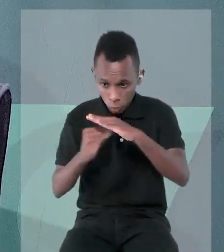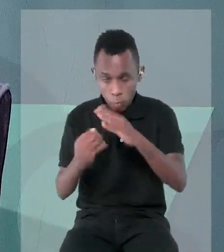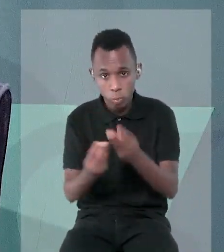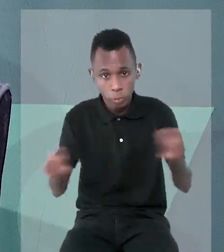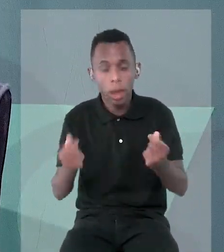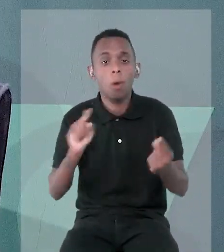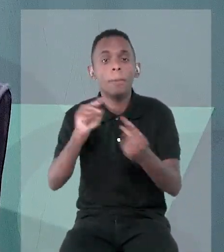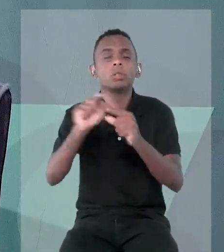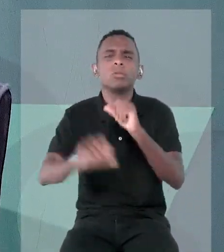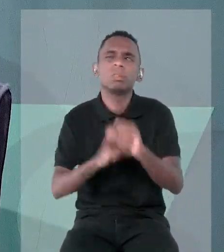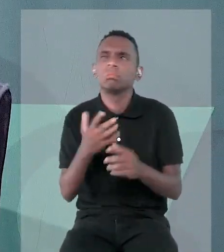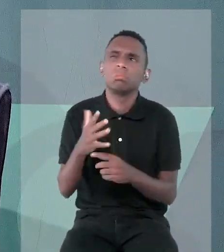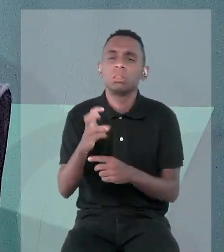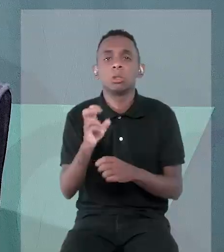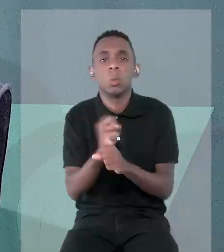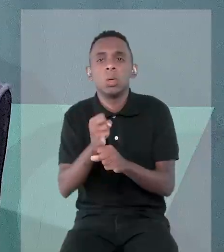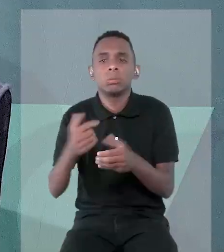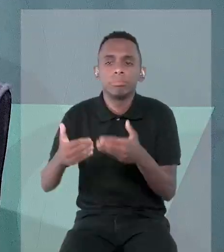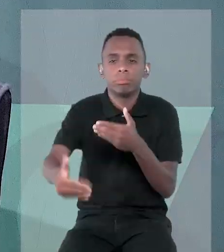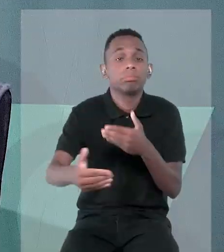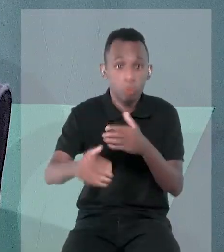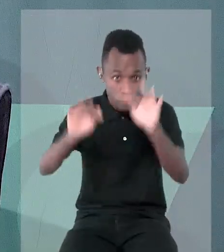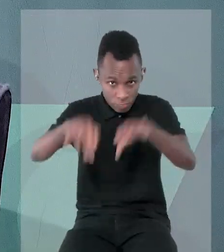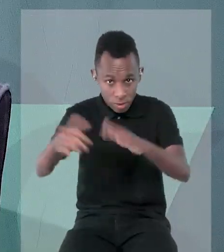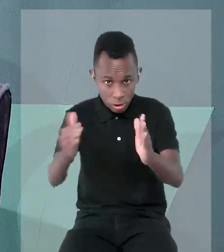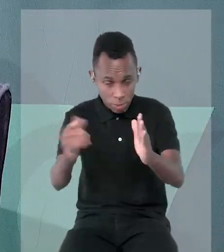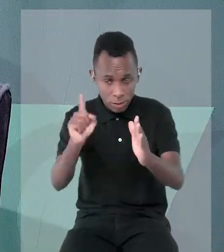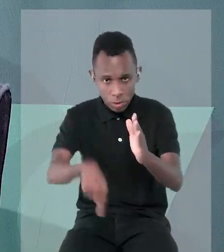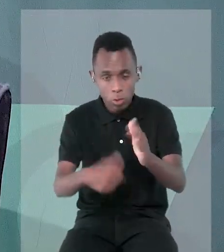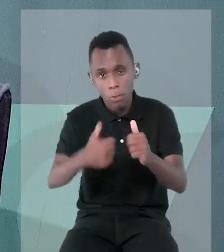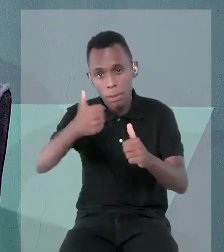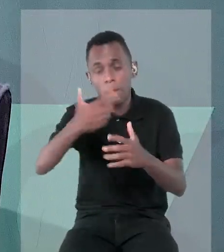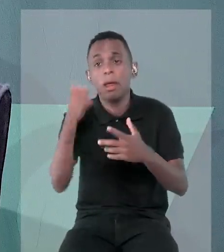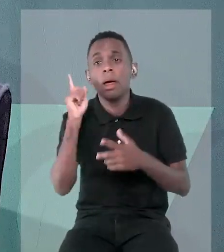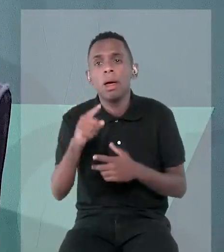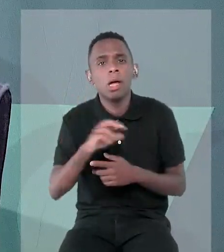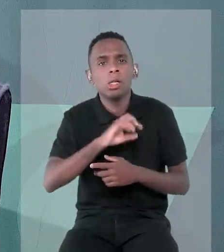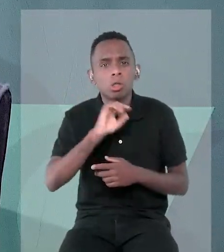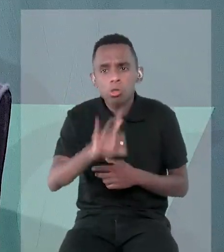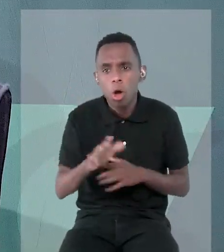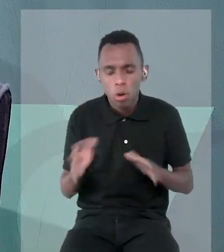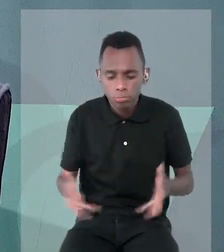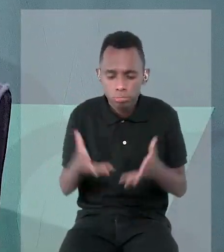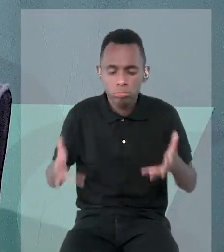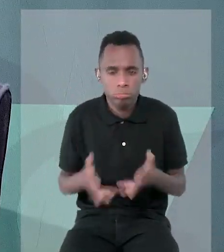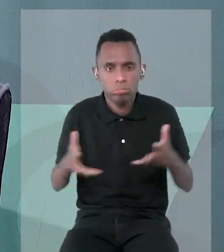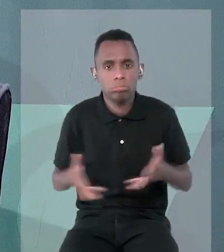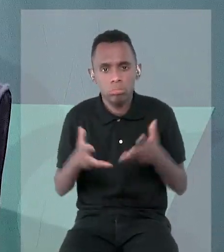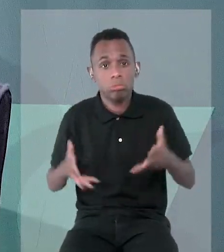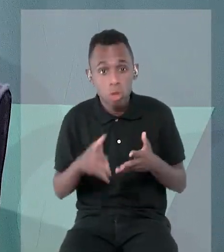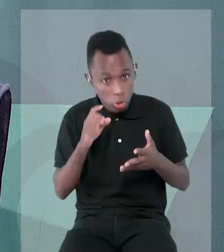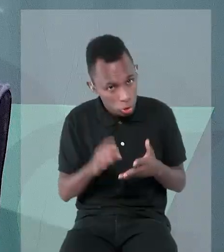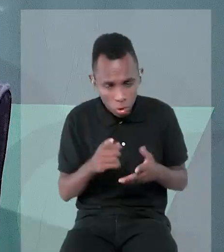que nós calculamos que daqui a 5 anos, no fim dessa primeira fase, nós vamos não mais estar fomentando